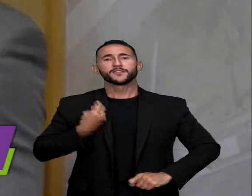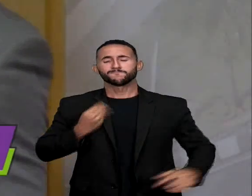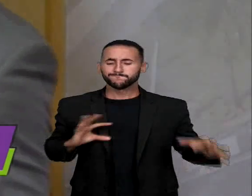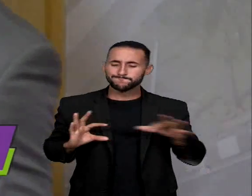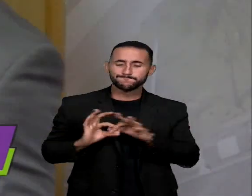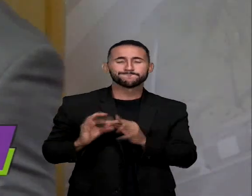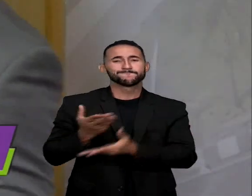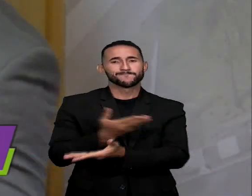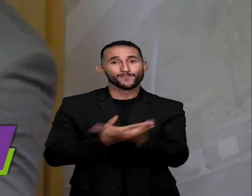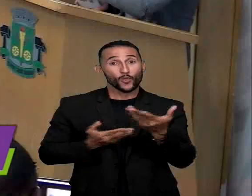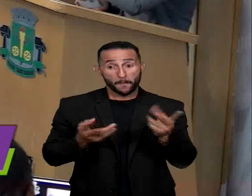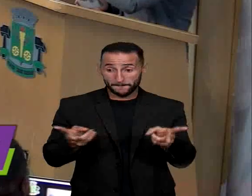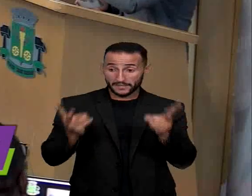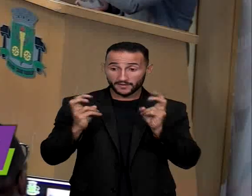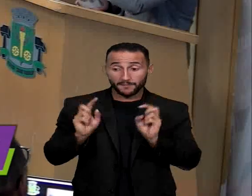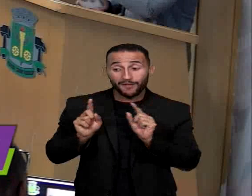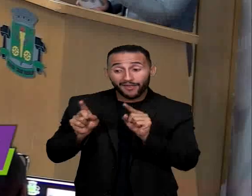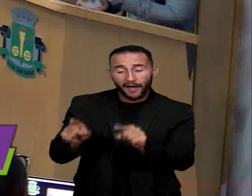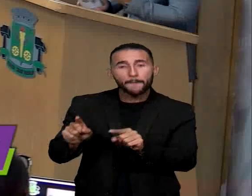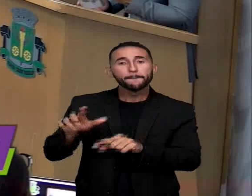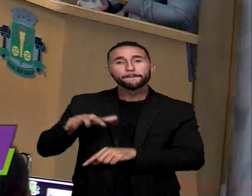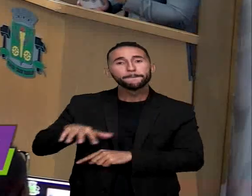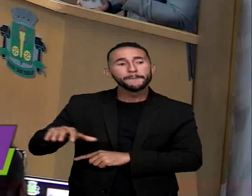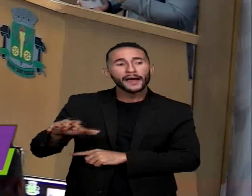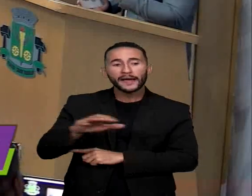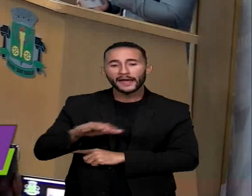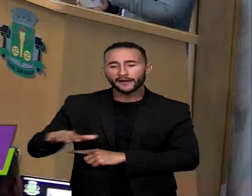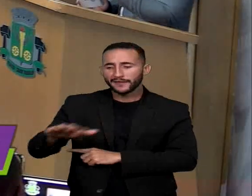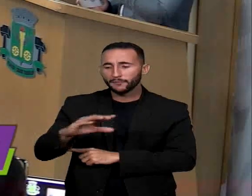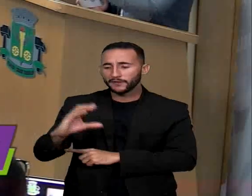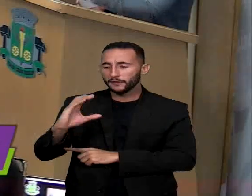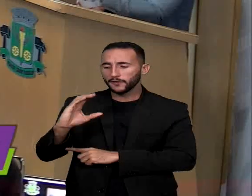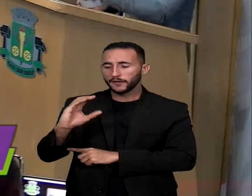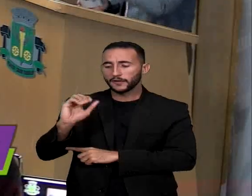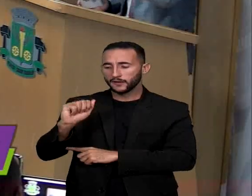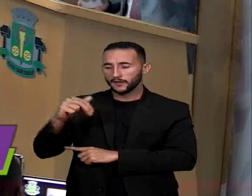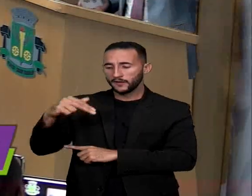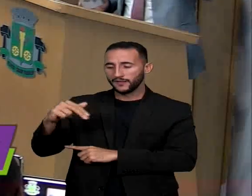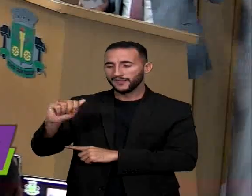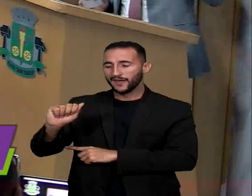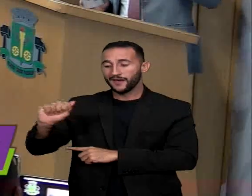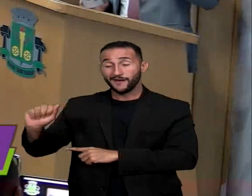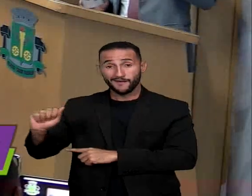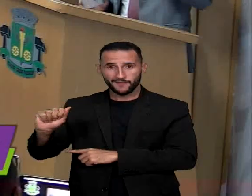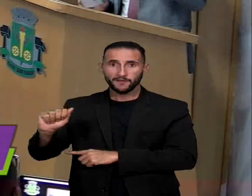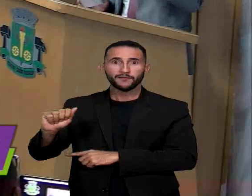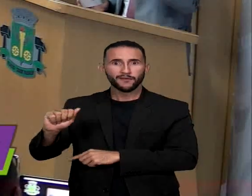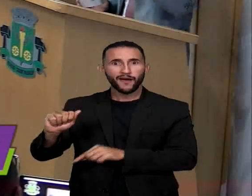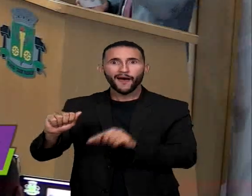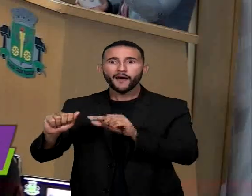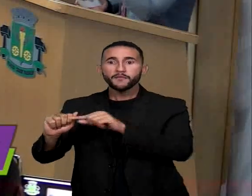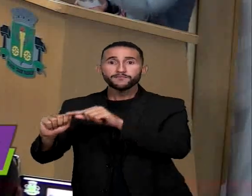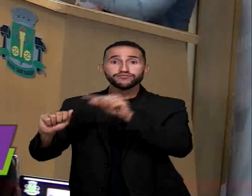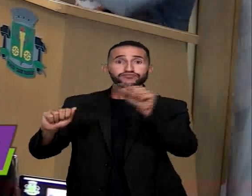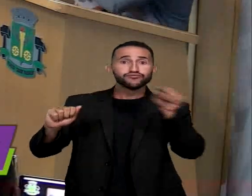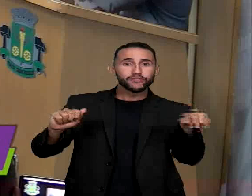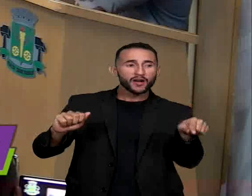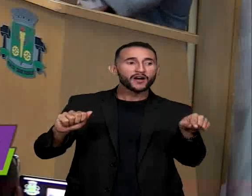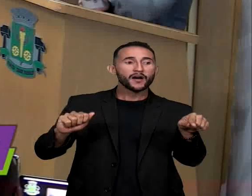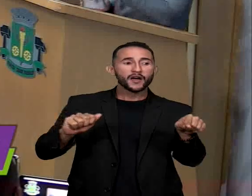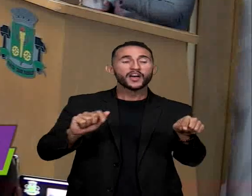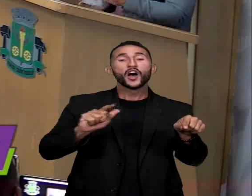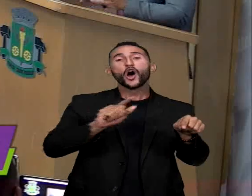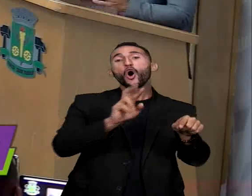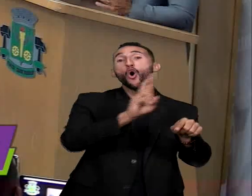a gente vê lá que Canaã vai conseguir pro rosidale rapidamente sem pegar Getúlio Vargas nada o aliança pro